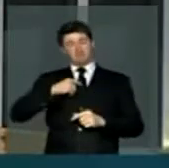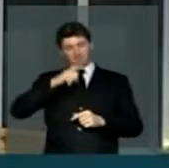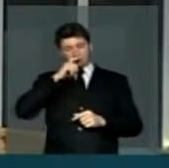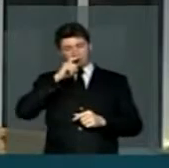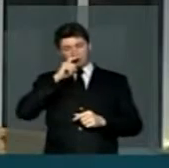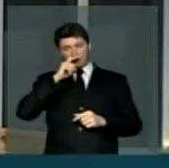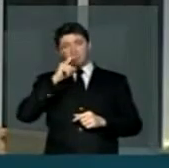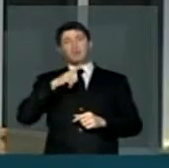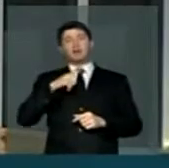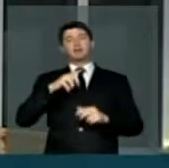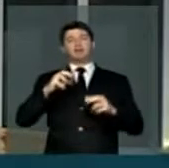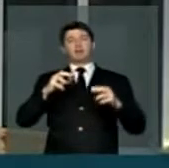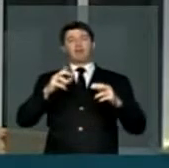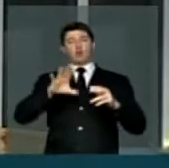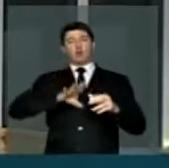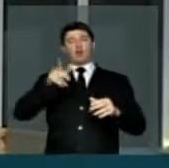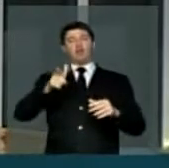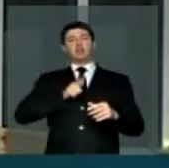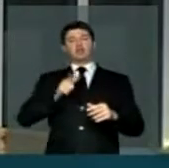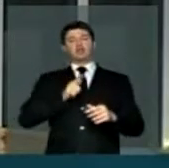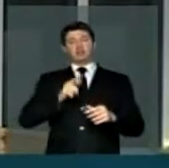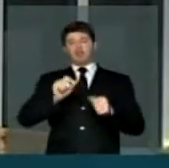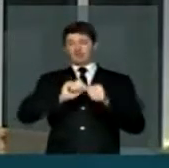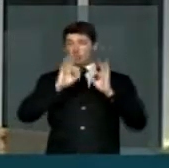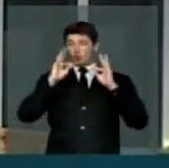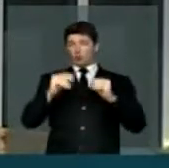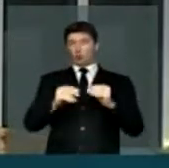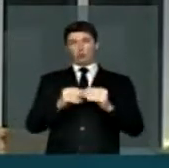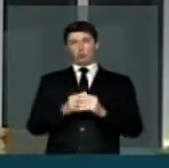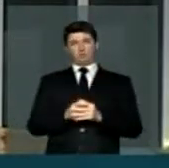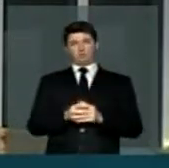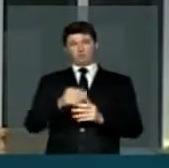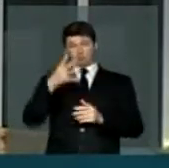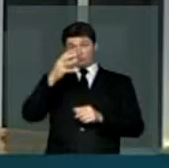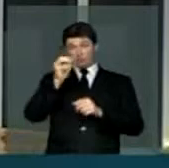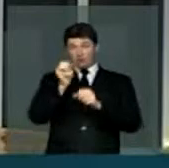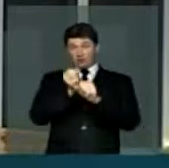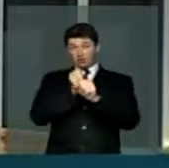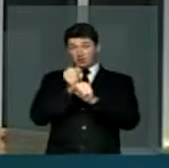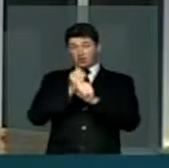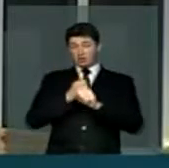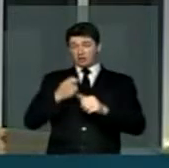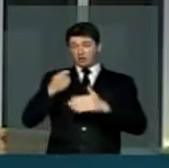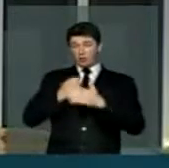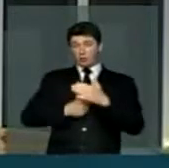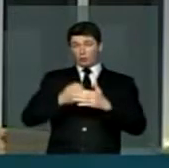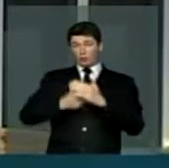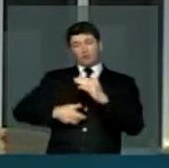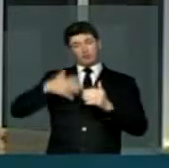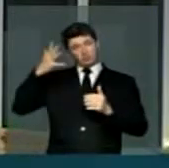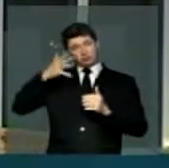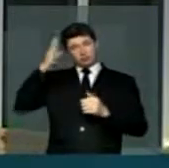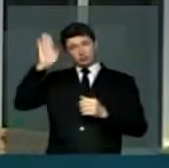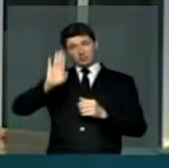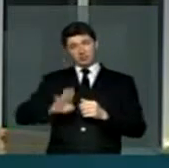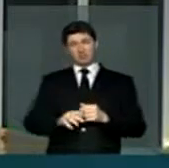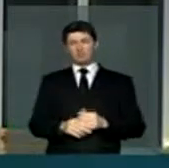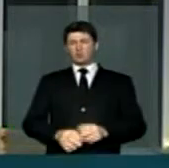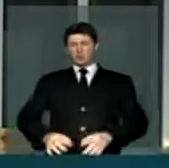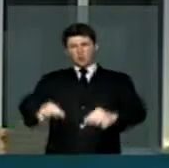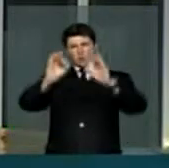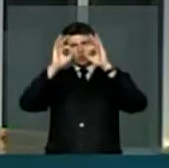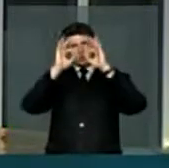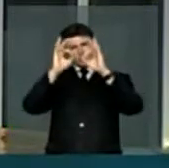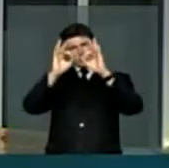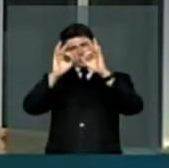coragem de fazer tudo isso e muito mais. São mais de 40 anos dedicado à luta política. Nunca, jamais